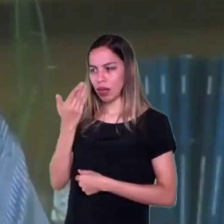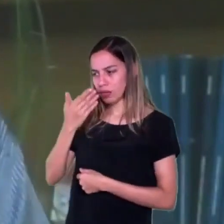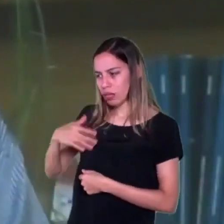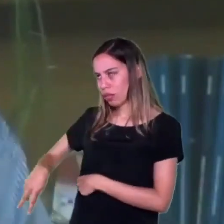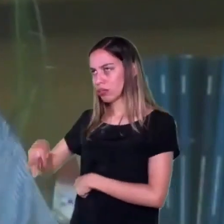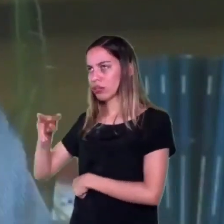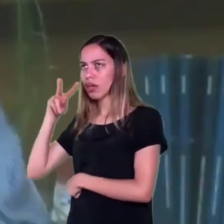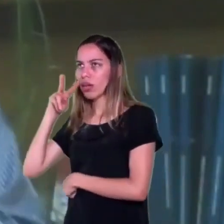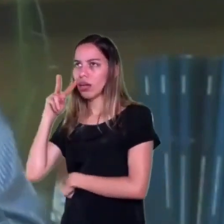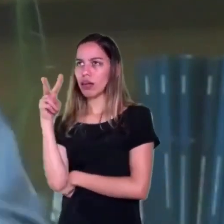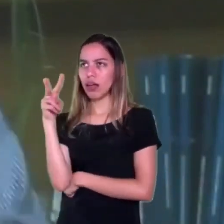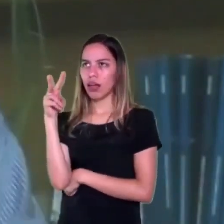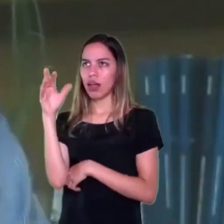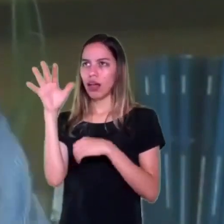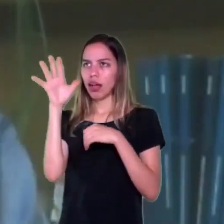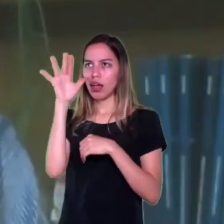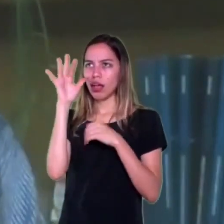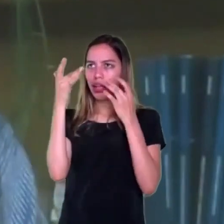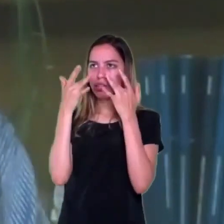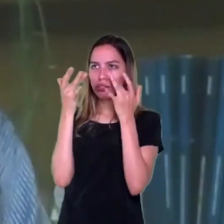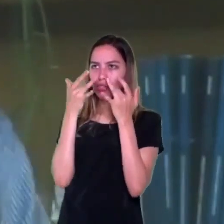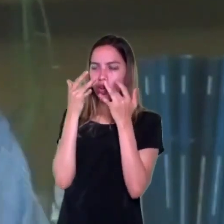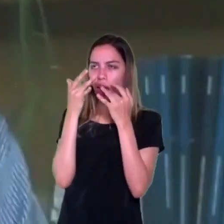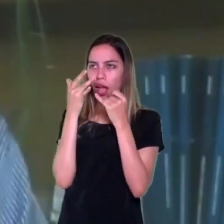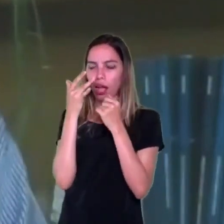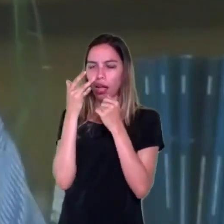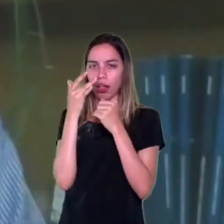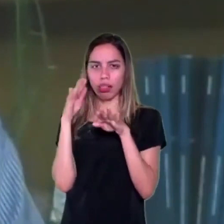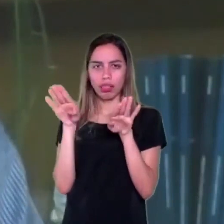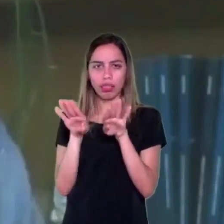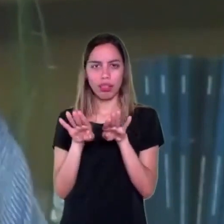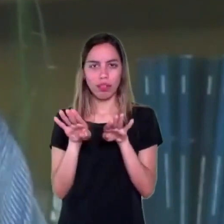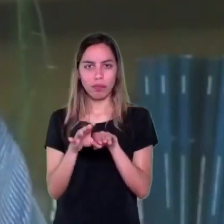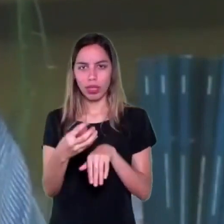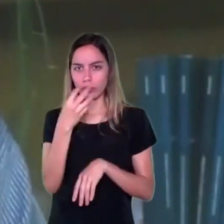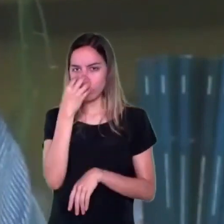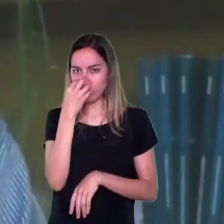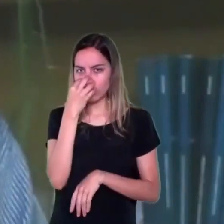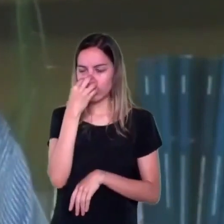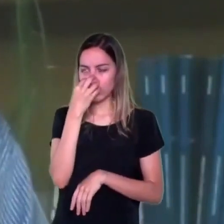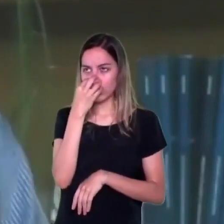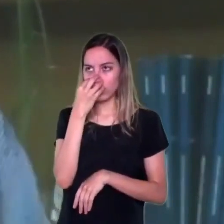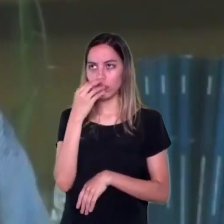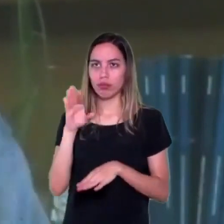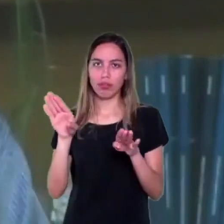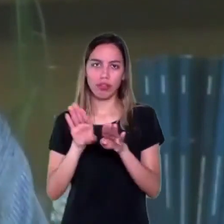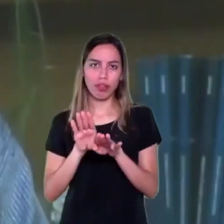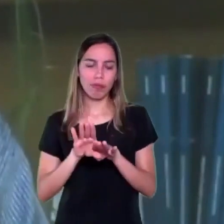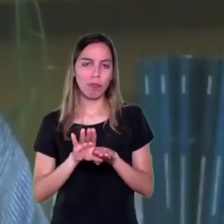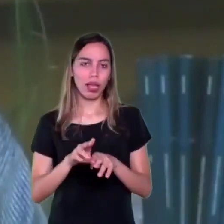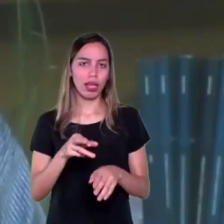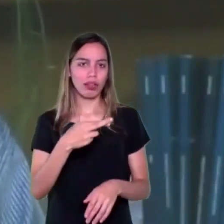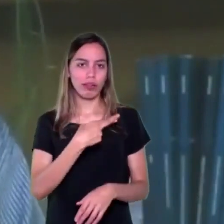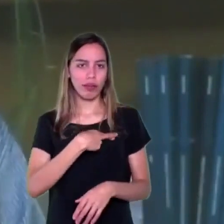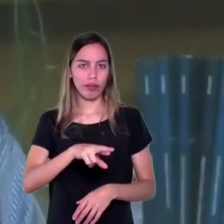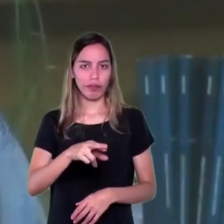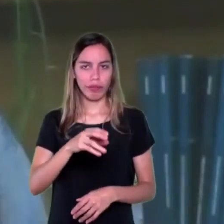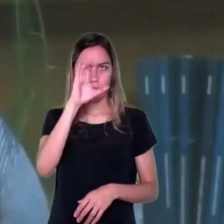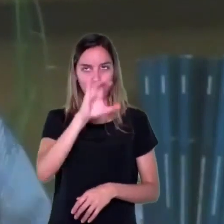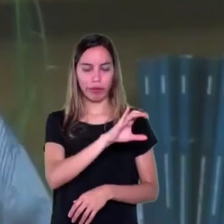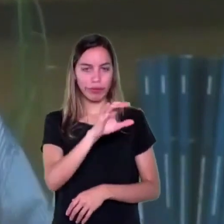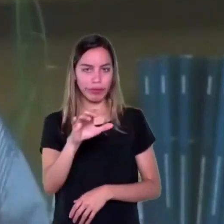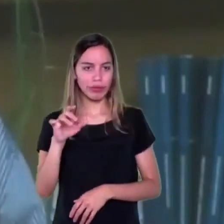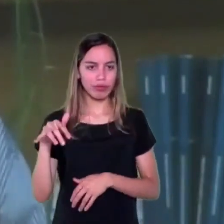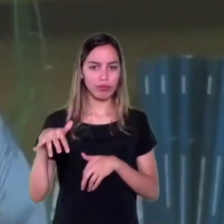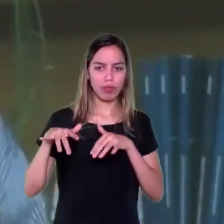espetáculos circenses, os espetáculos das quermesses das religiões, da Igreja Católica, por exemplo,